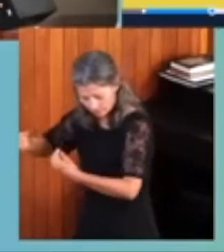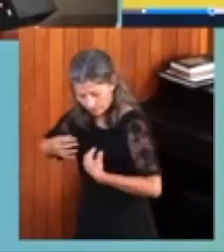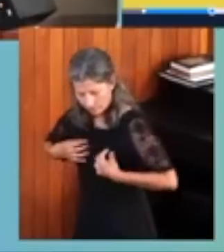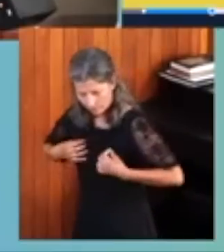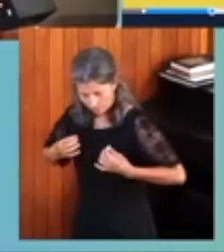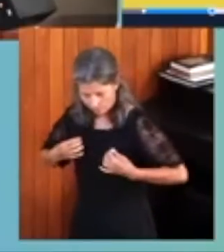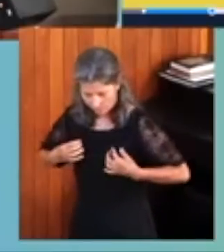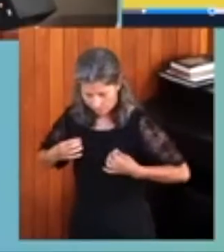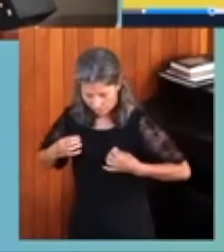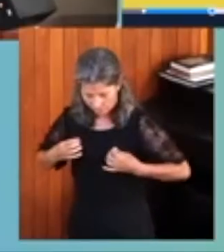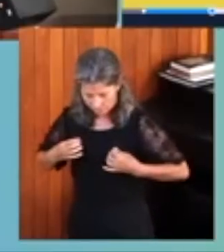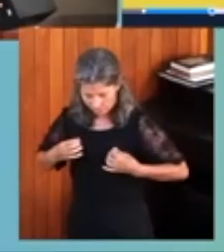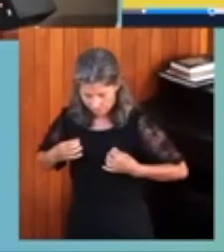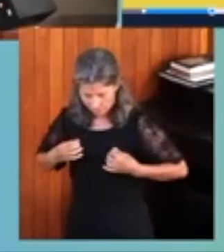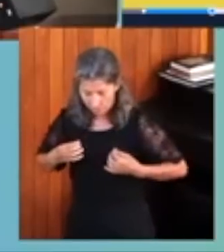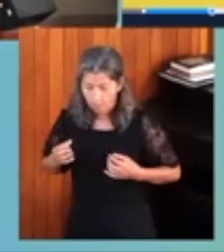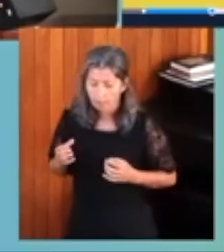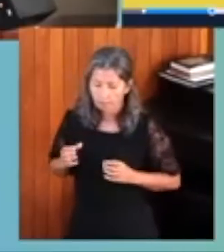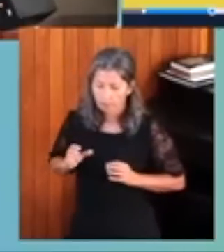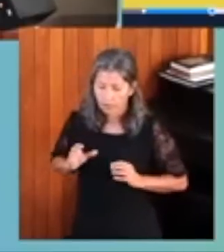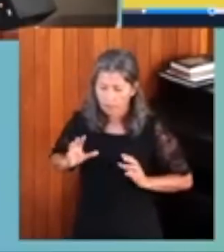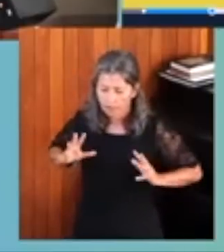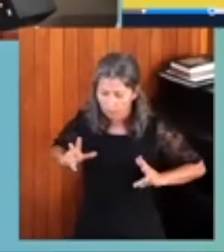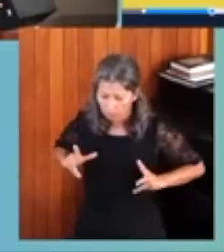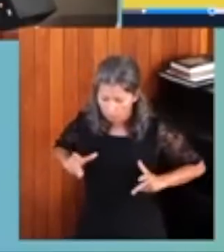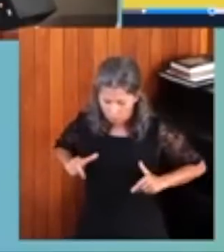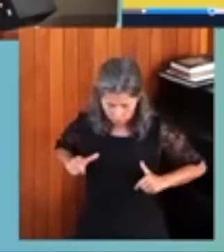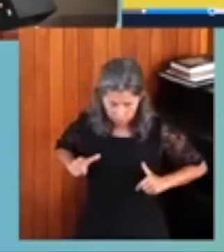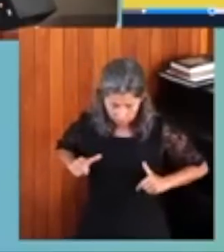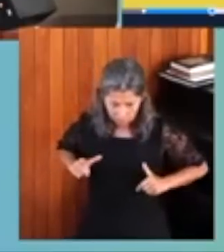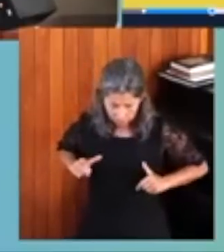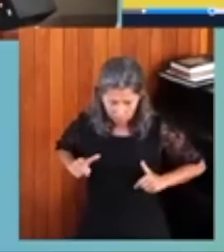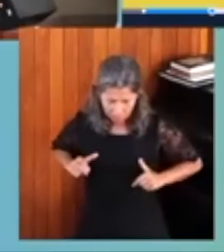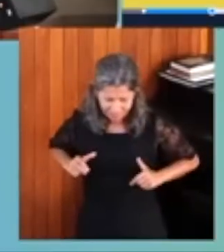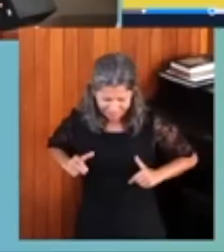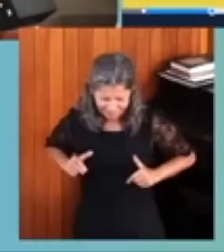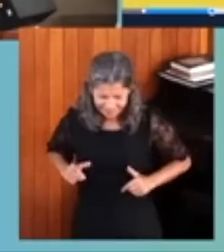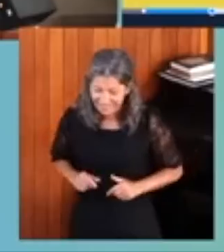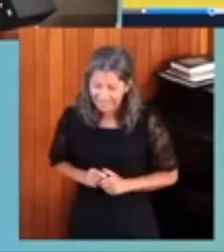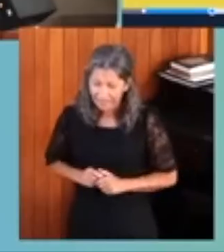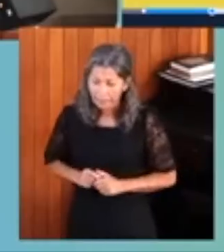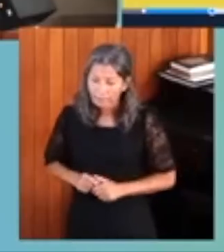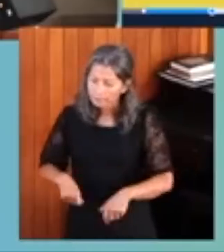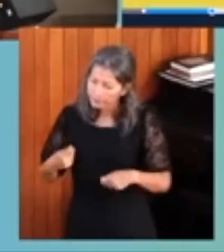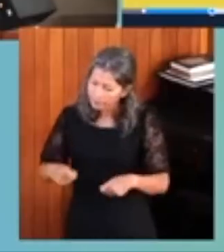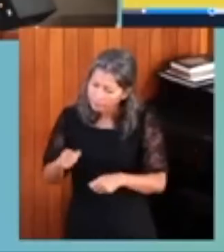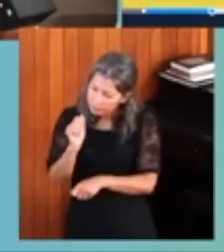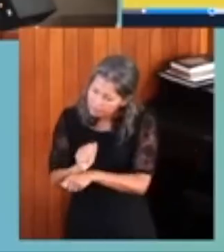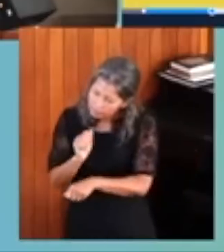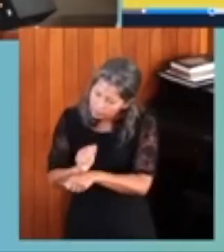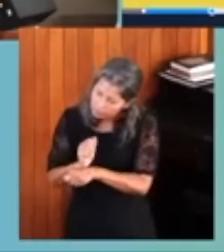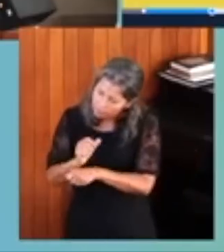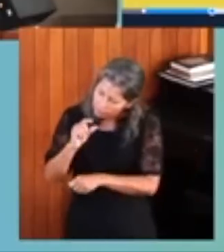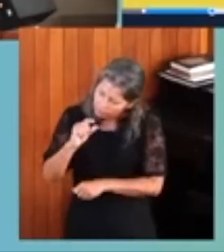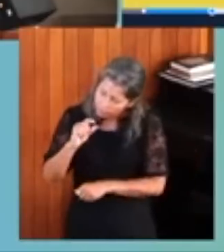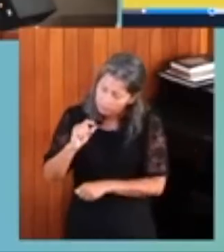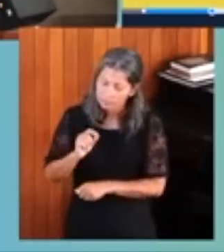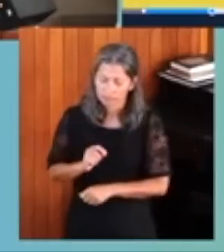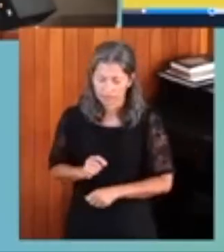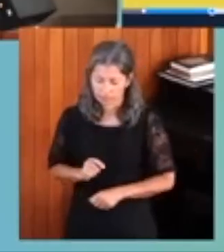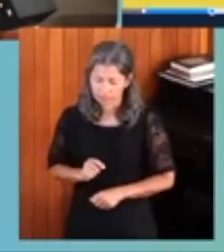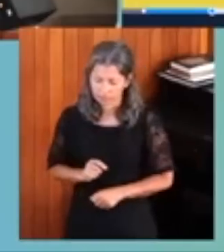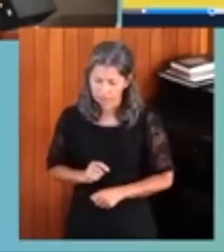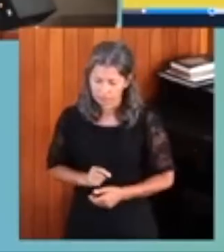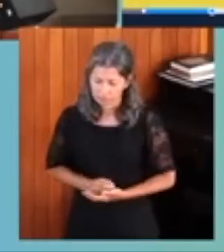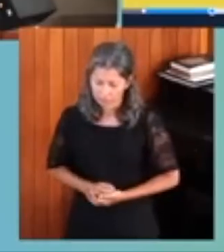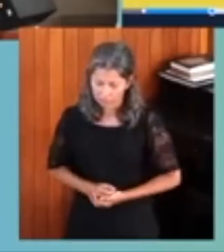tempo, até que também se completasse o número dos seus conservos e seus irmãos que iam